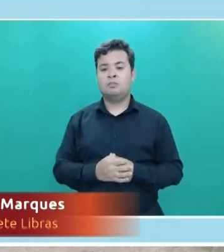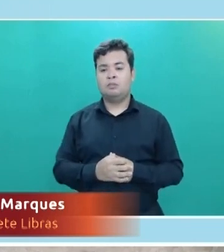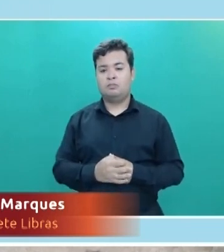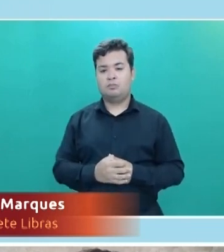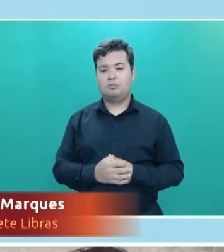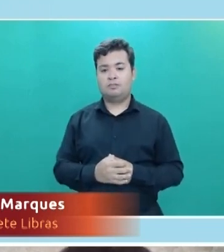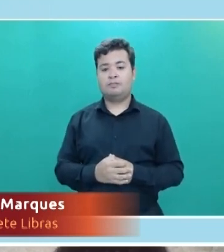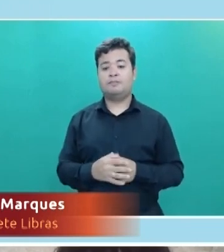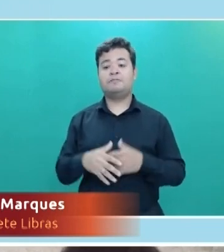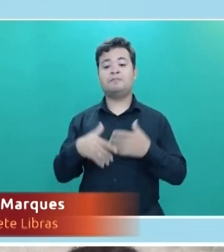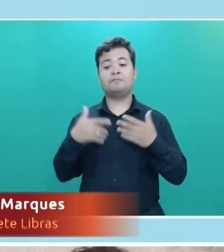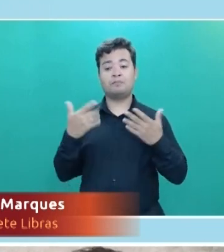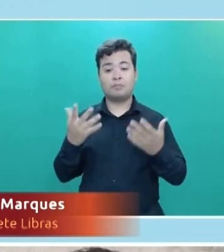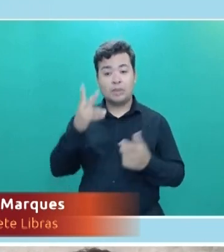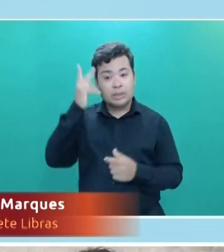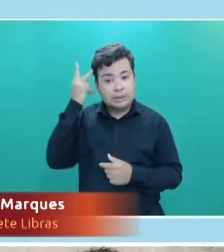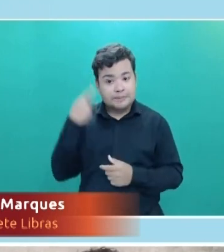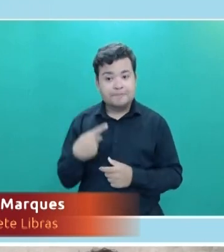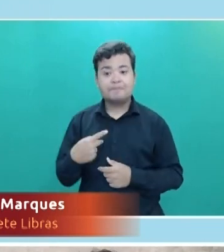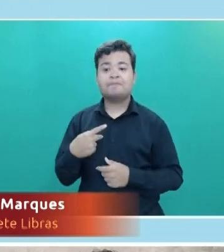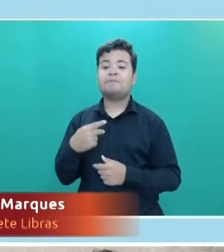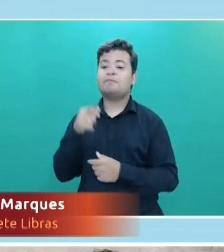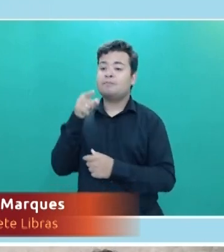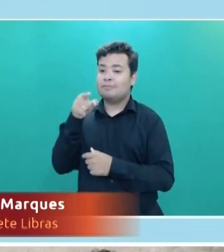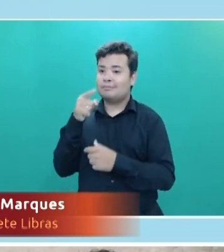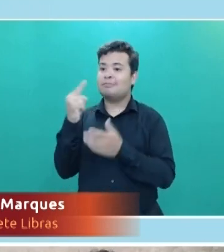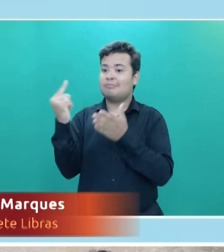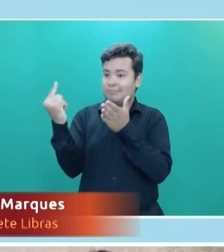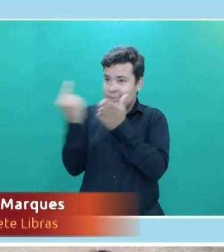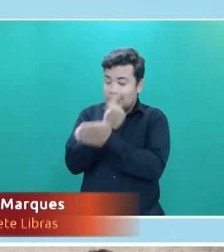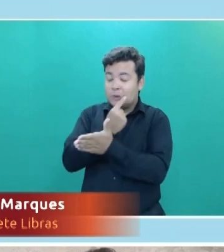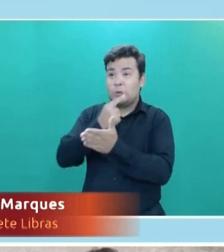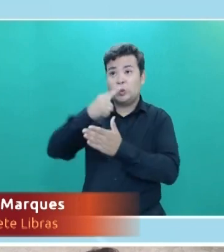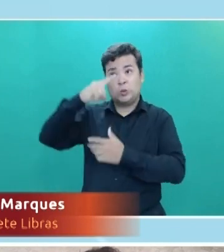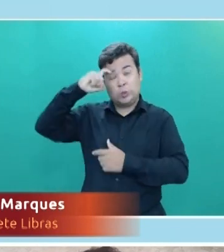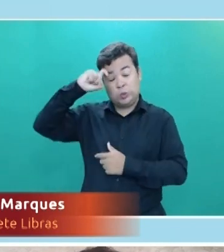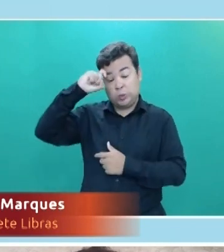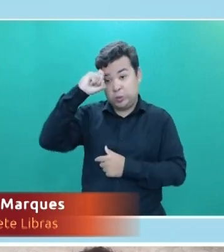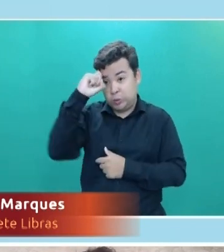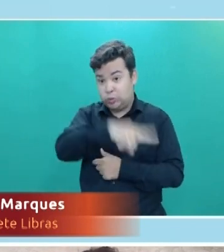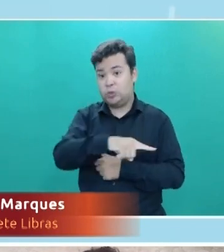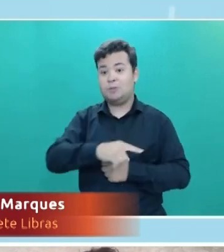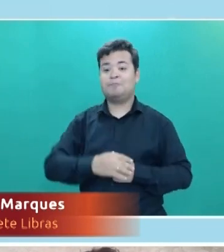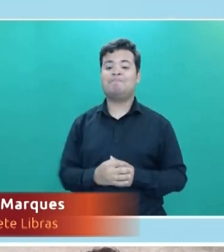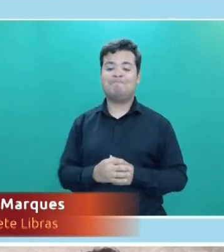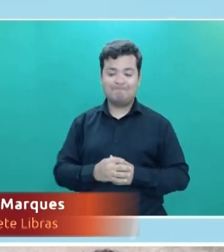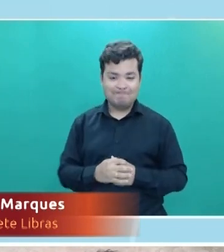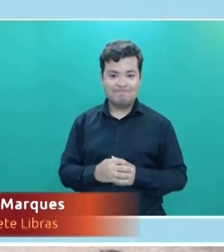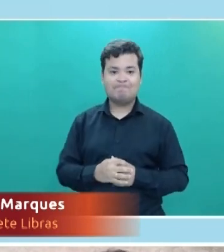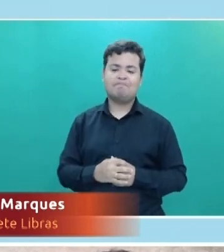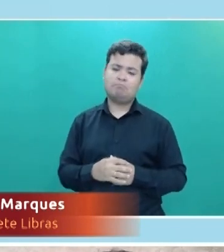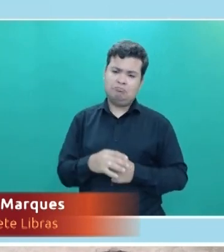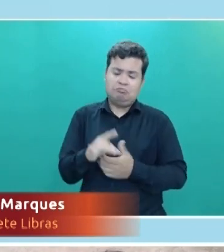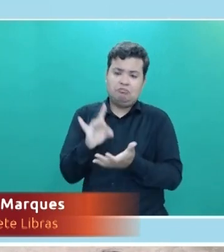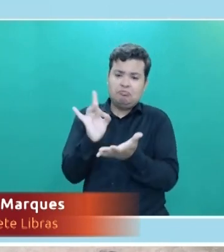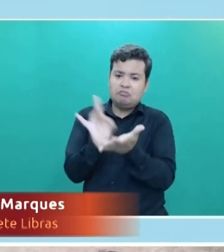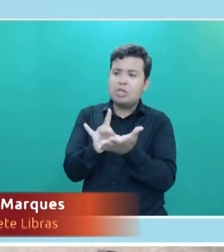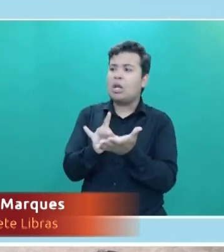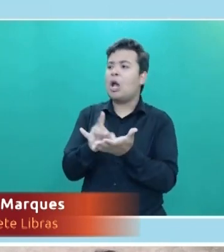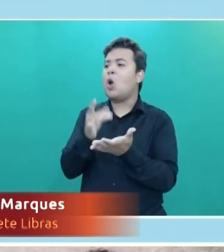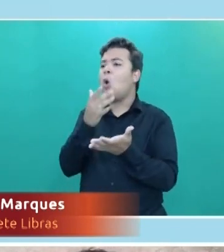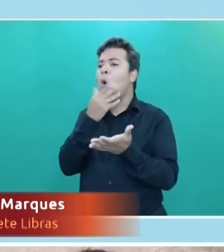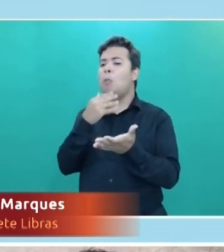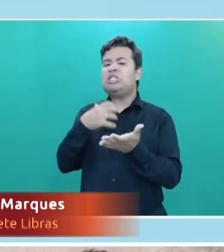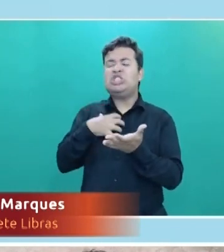Bom, Camila, é uma pergunta difícil. Eu acho que, sim, a gente tem essa diversidade,